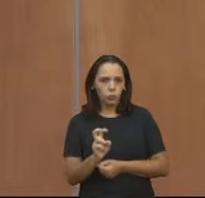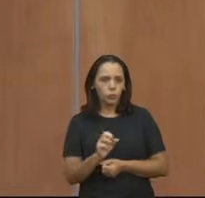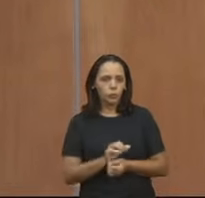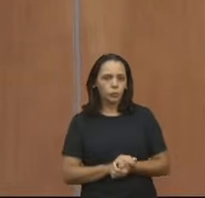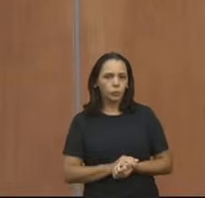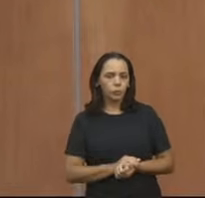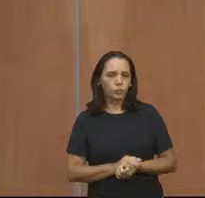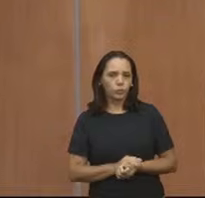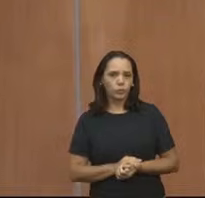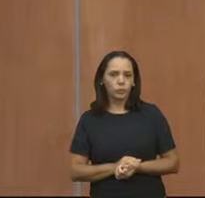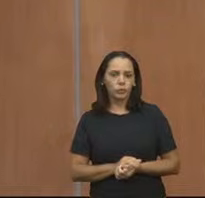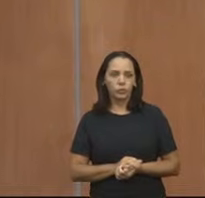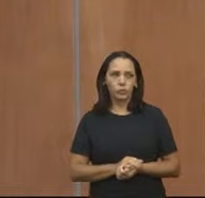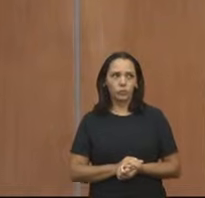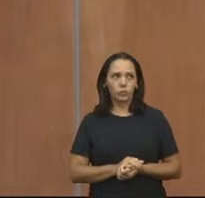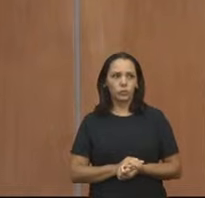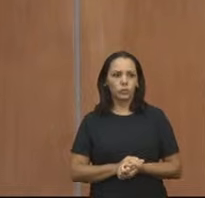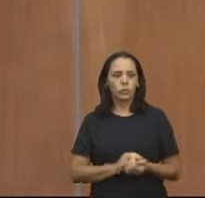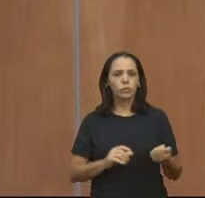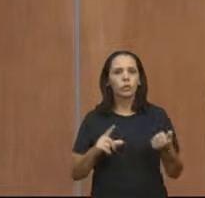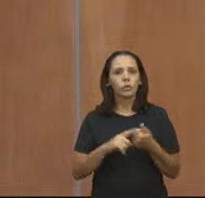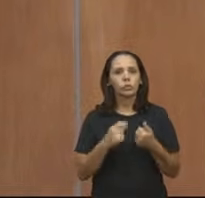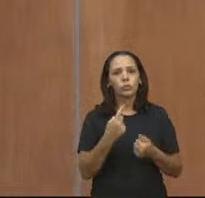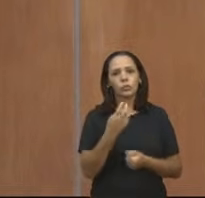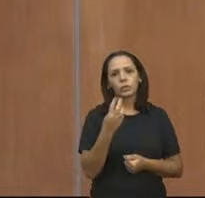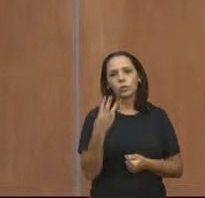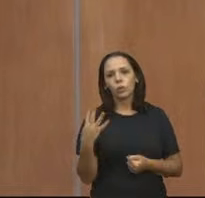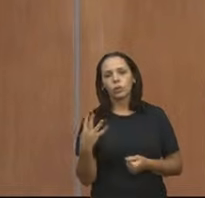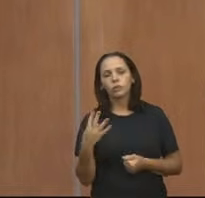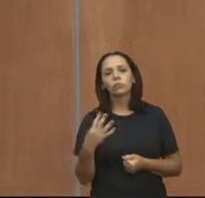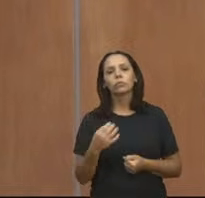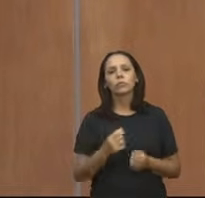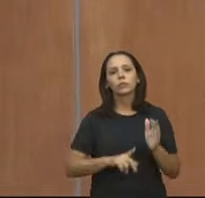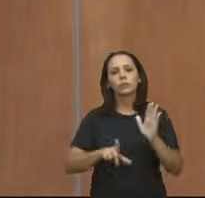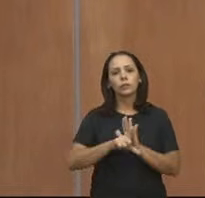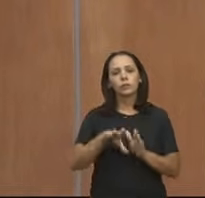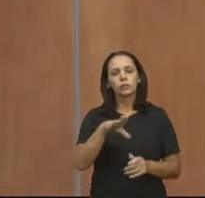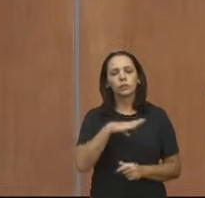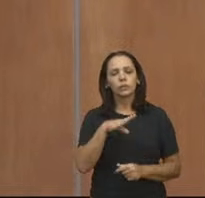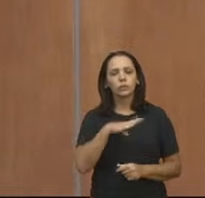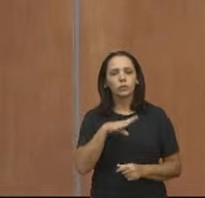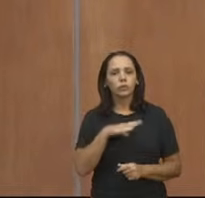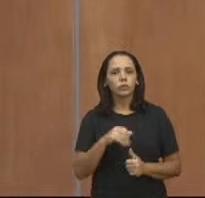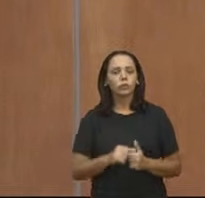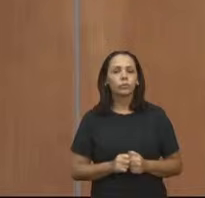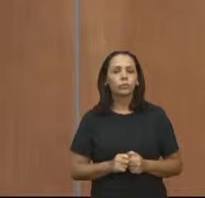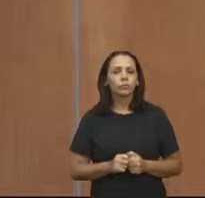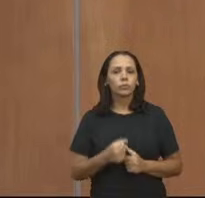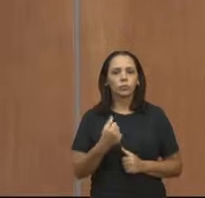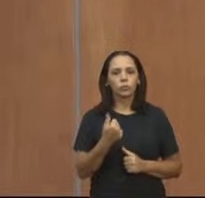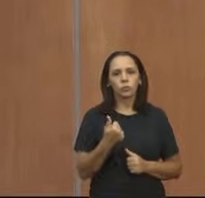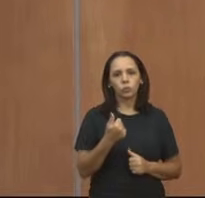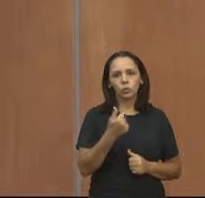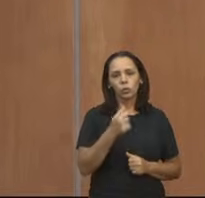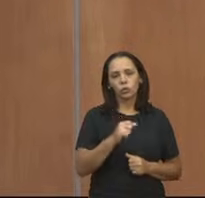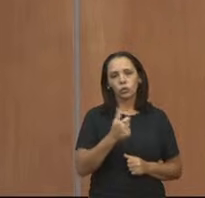as disposições do artigo 134 da Lei Orgânica do Município, Lei